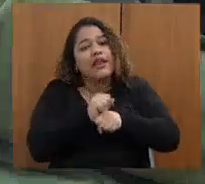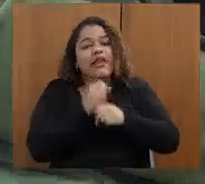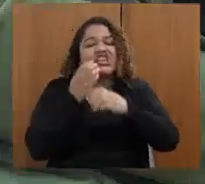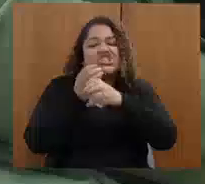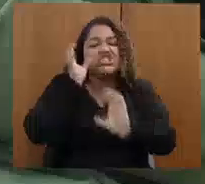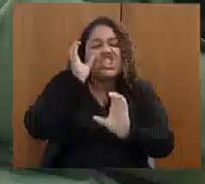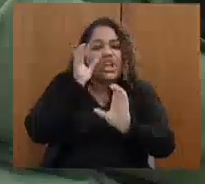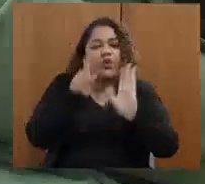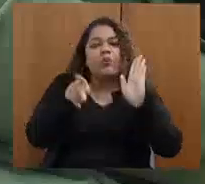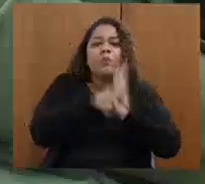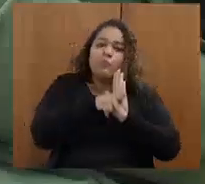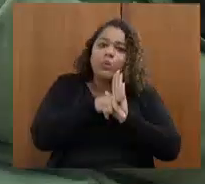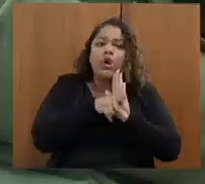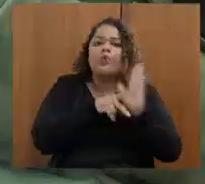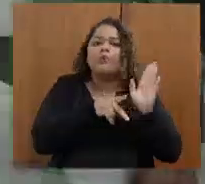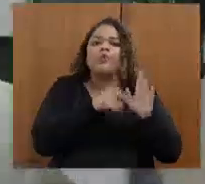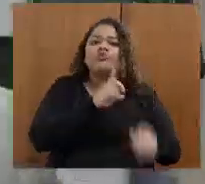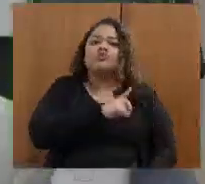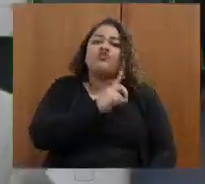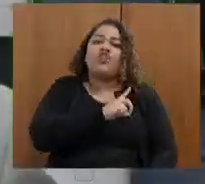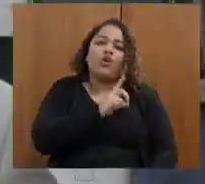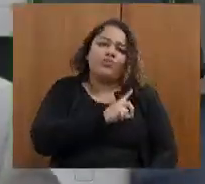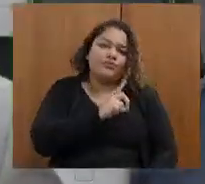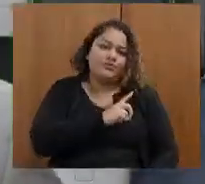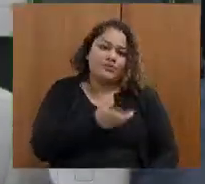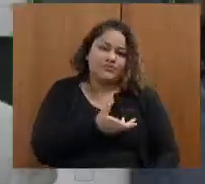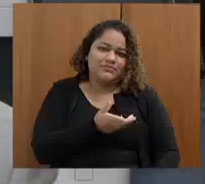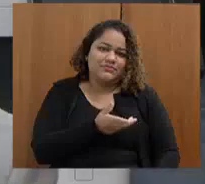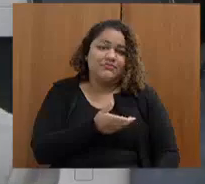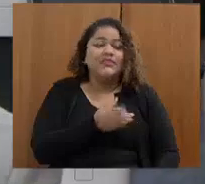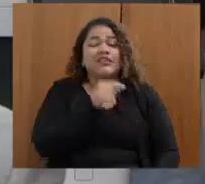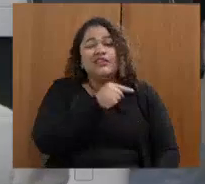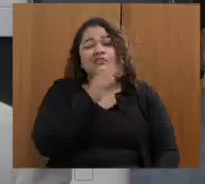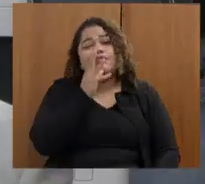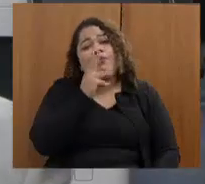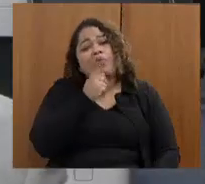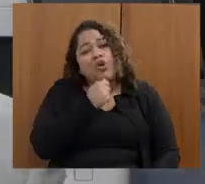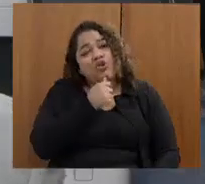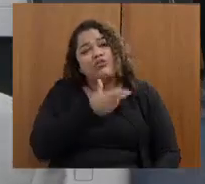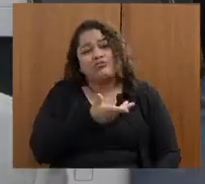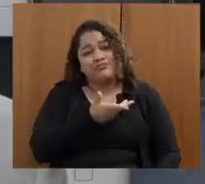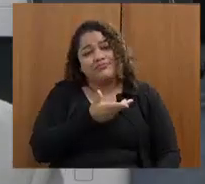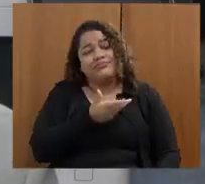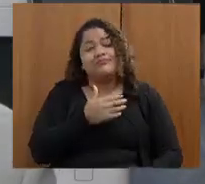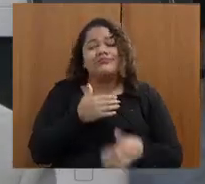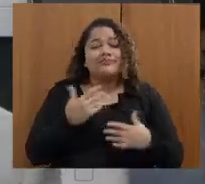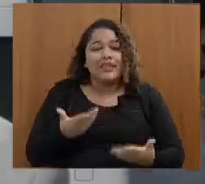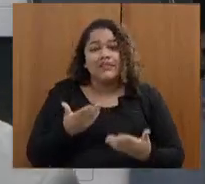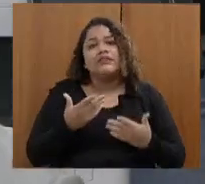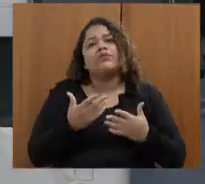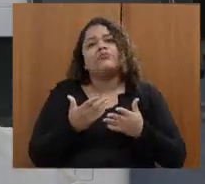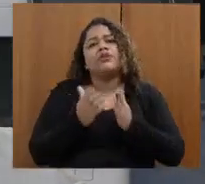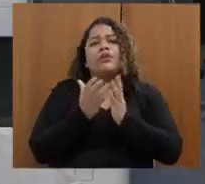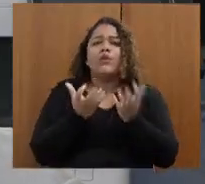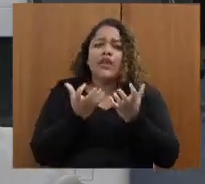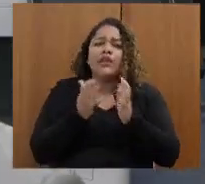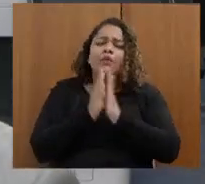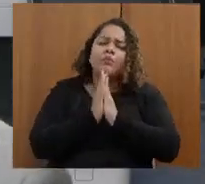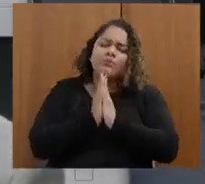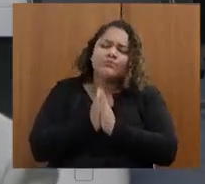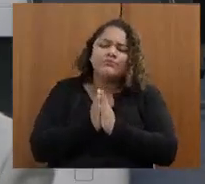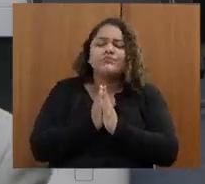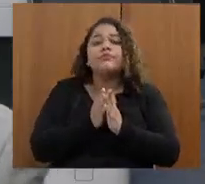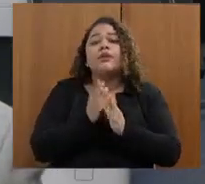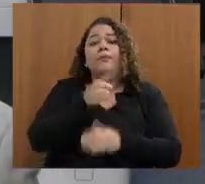para que pudéssemos fazer isso demora leva tempo então dessa forma eu queria muito que nós tivéssemos